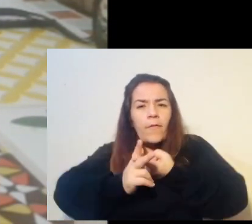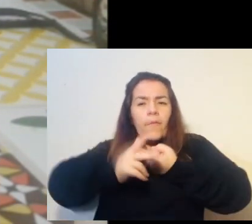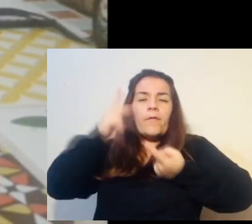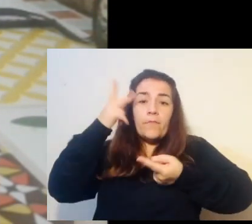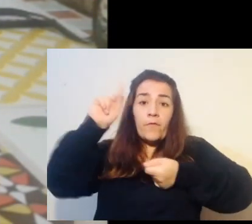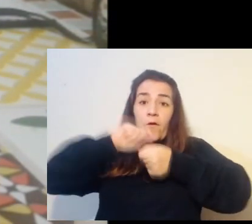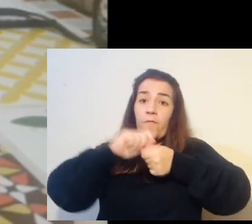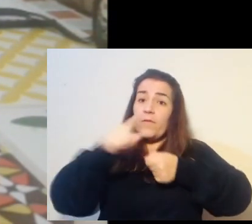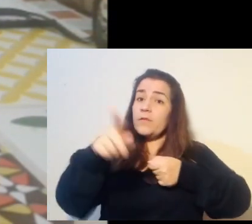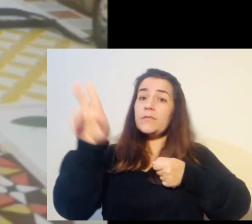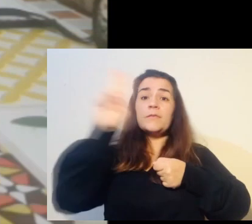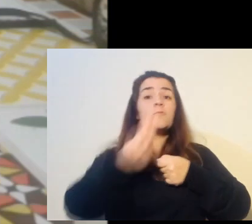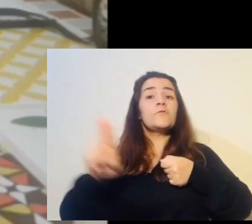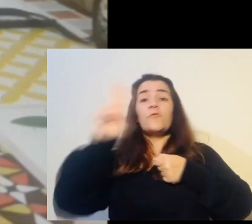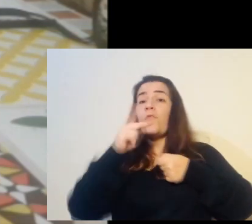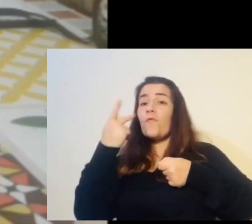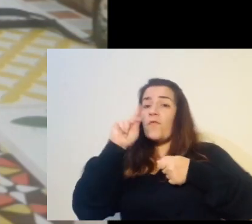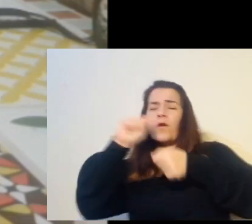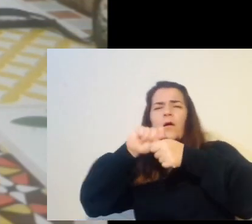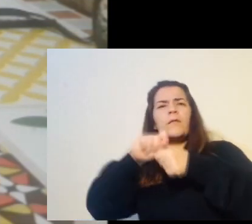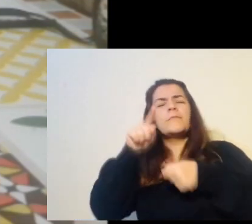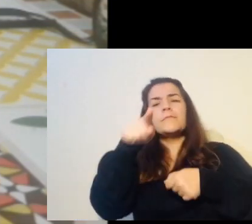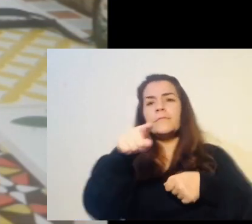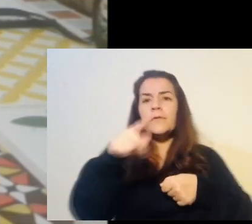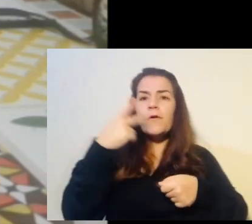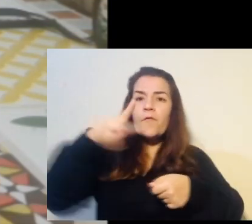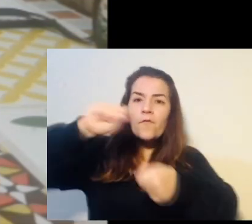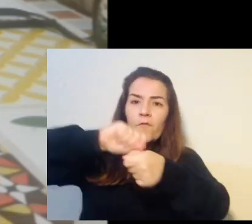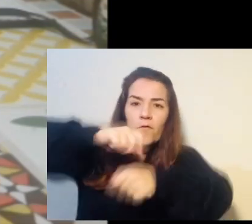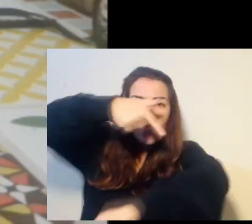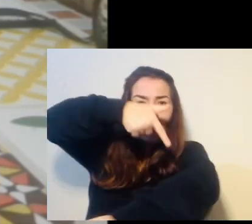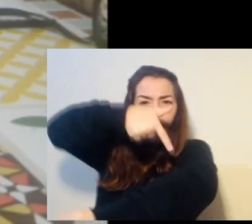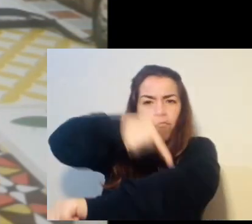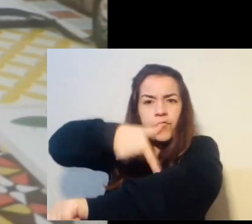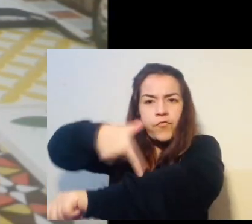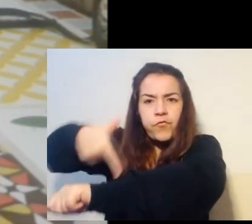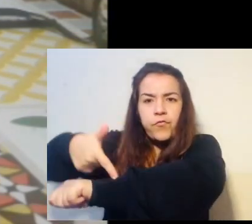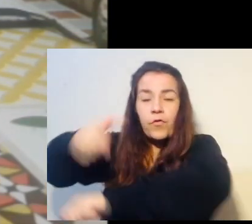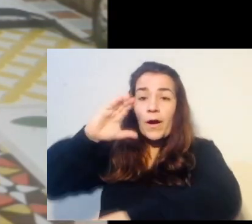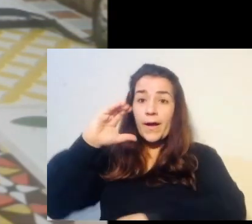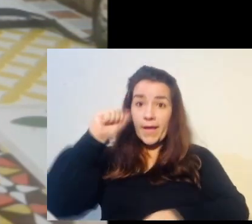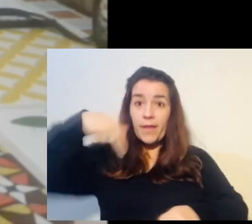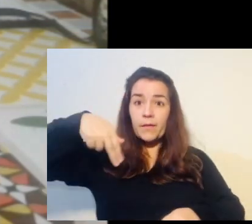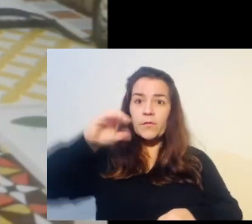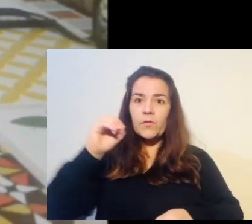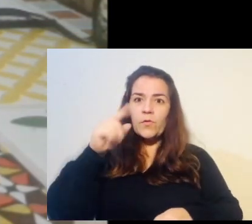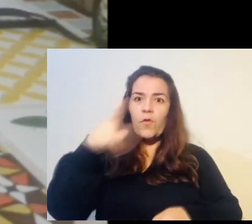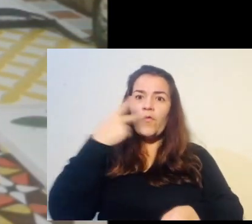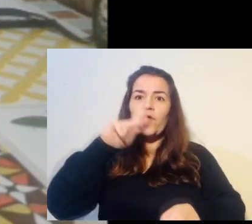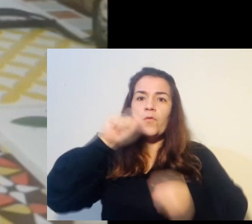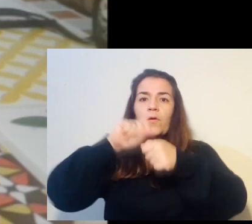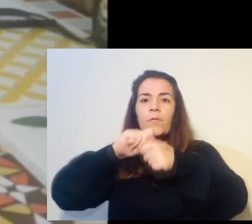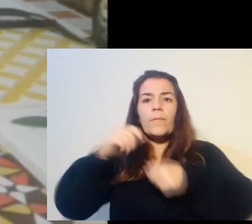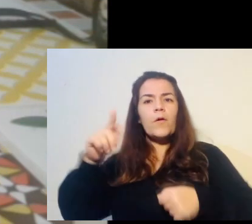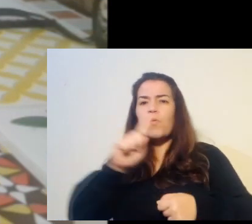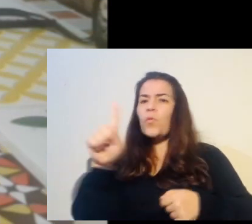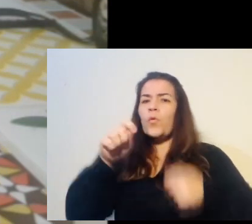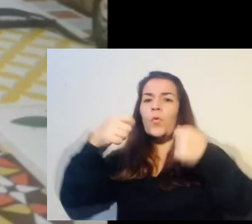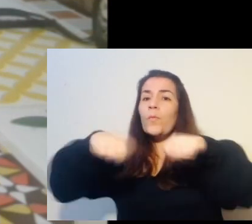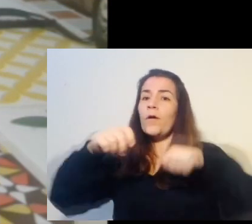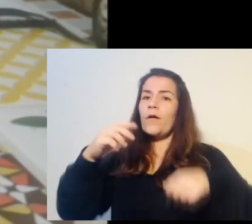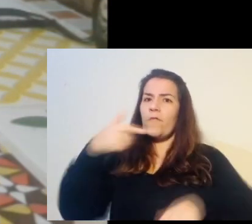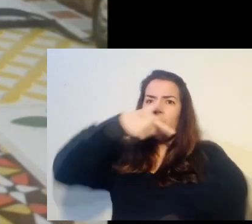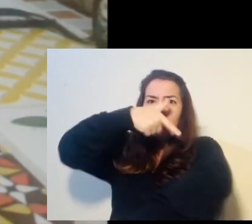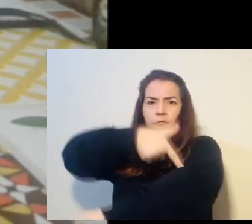E aí dá para usar, inclusive, você para furar um cano de PVC, você nem precisa